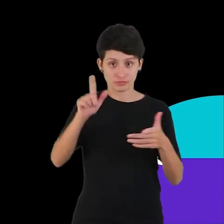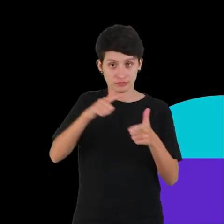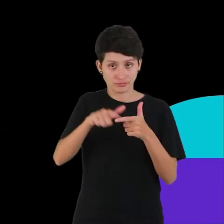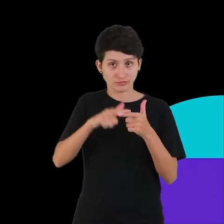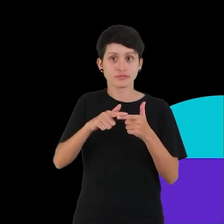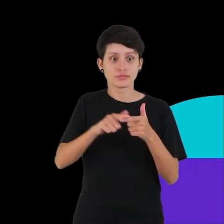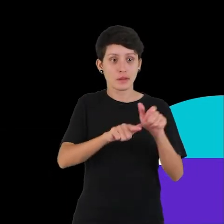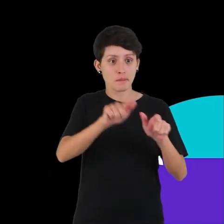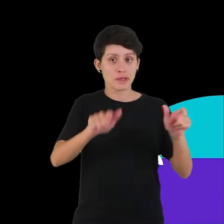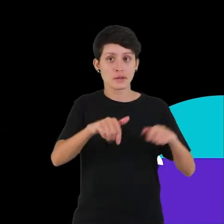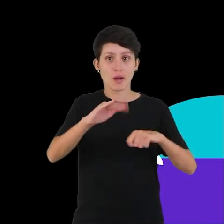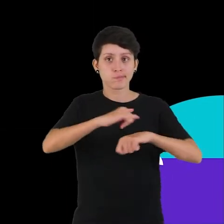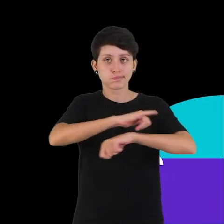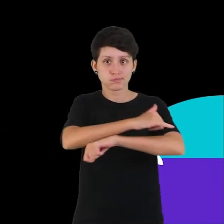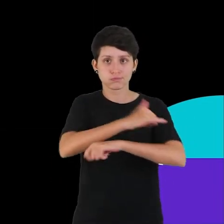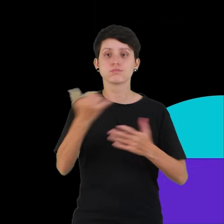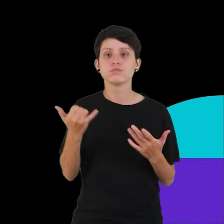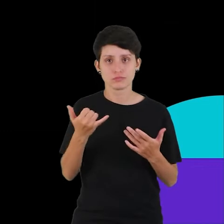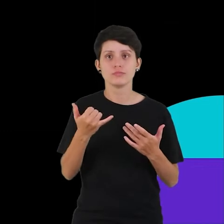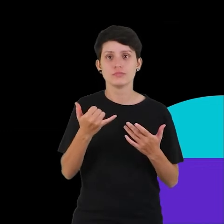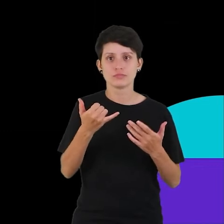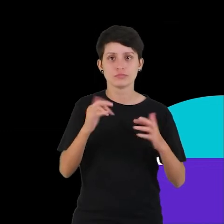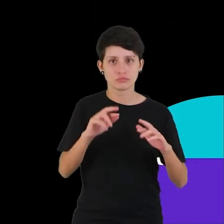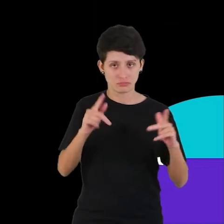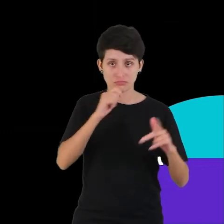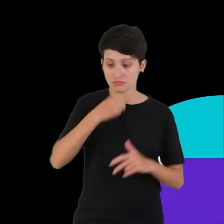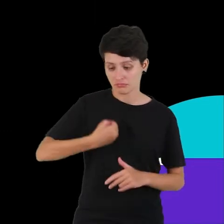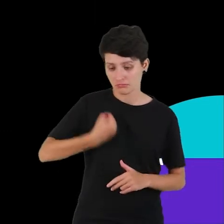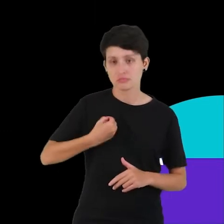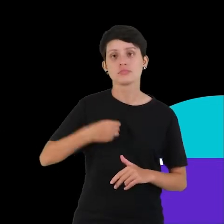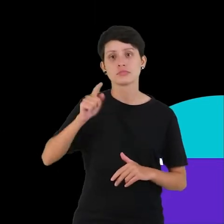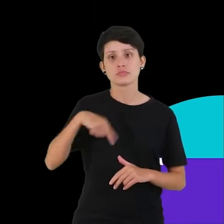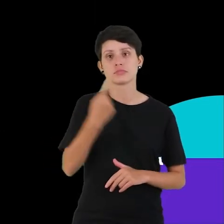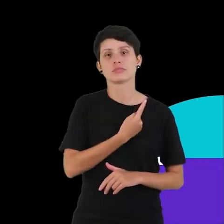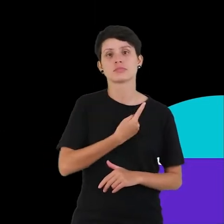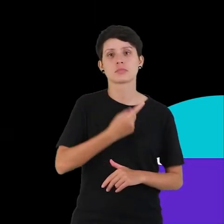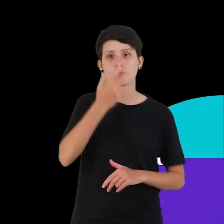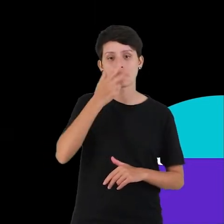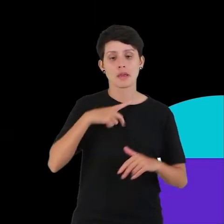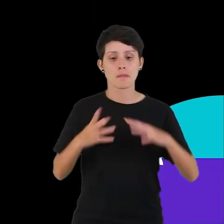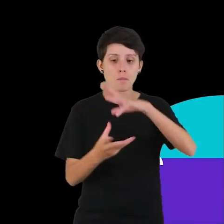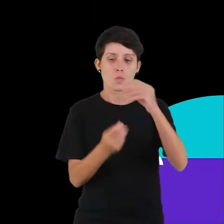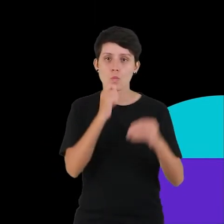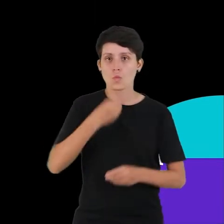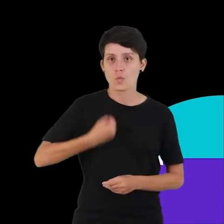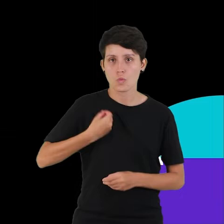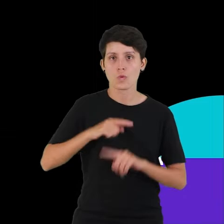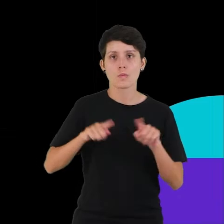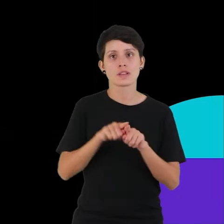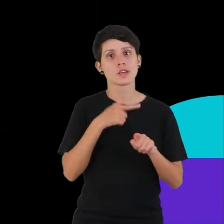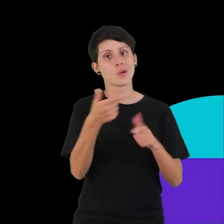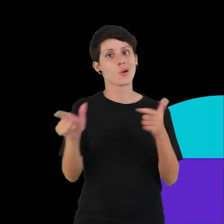ainda existe, ele ainda é uma questão que existe no nosso planeta, mas também a gente tem agora esse outro problema para lidar, que é o da obesidade, que traz